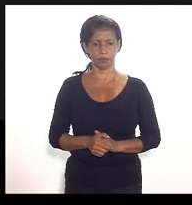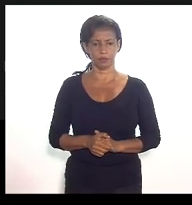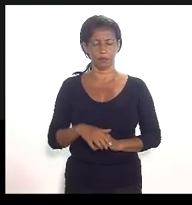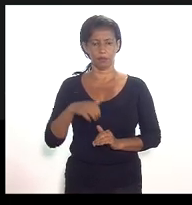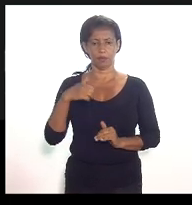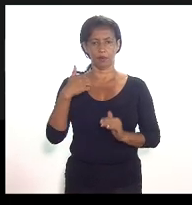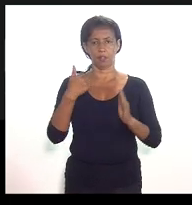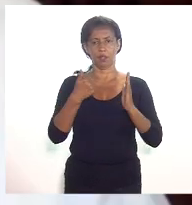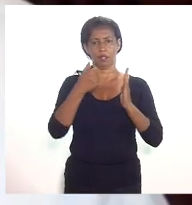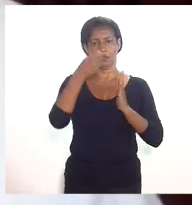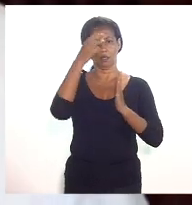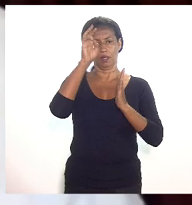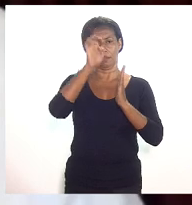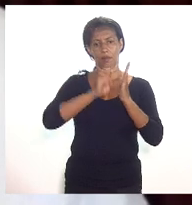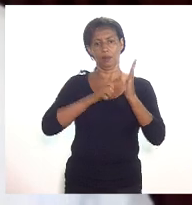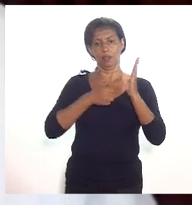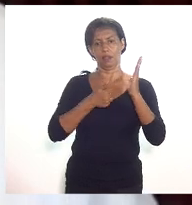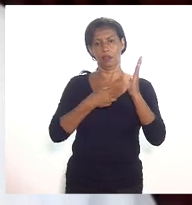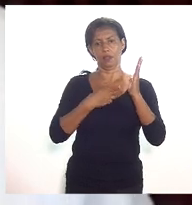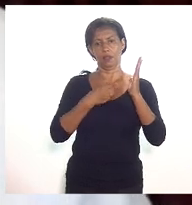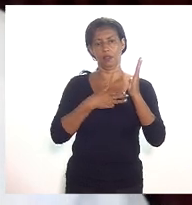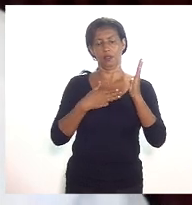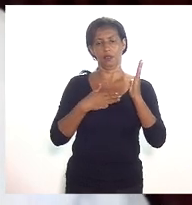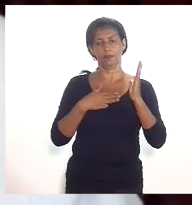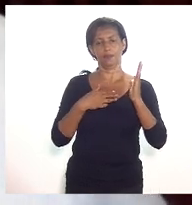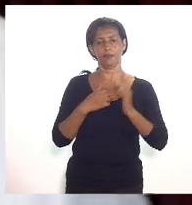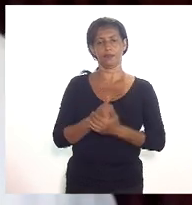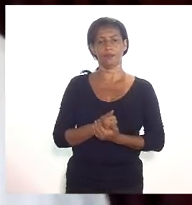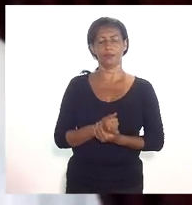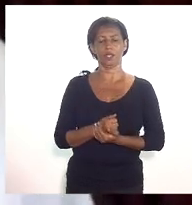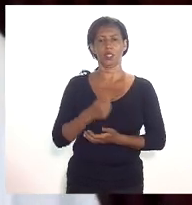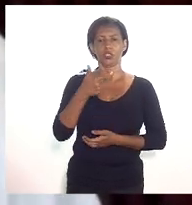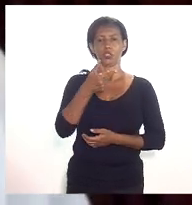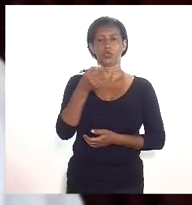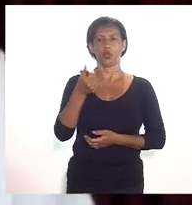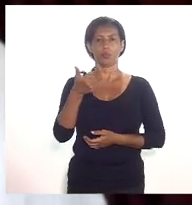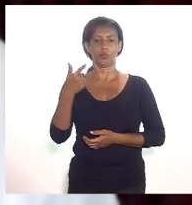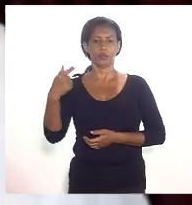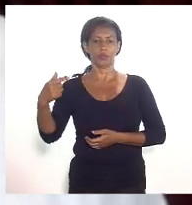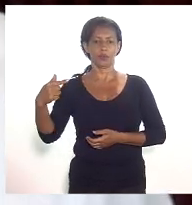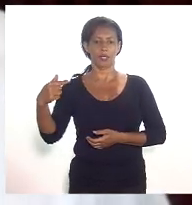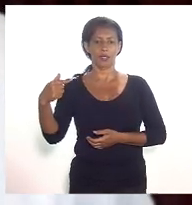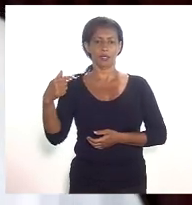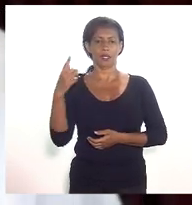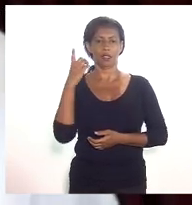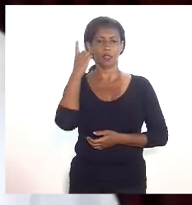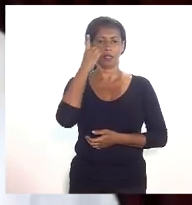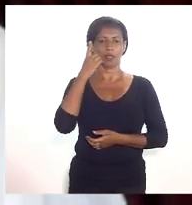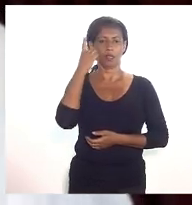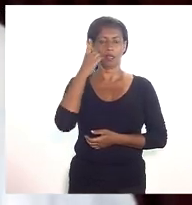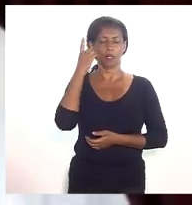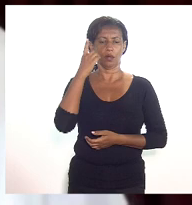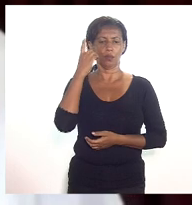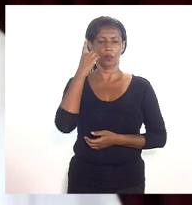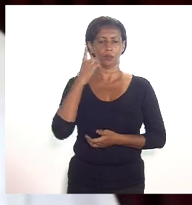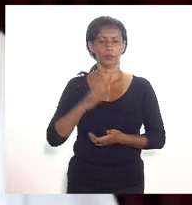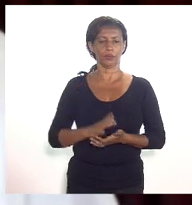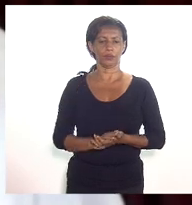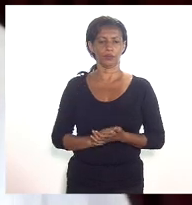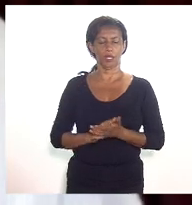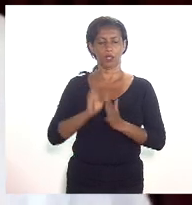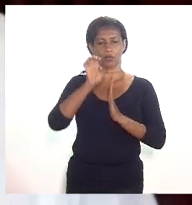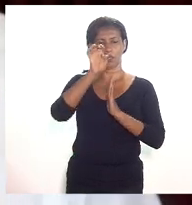13. Emendas de plenário ao projeto de lei 3378/2017, autoria do deputado Dr. Julianelli, o parecer é favorável às